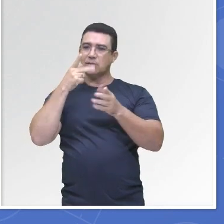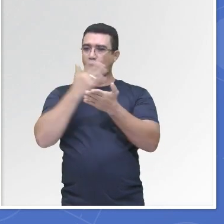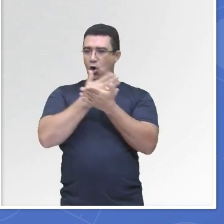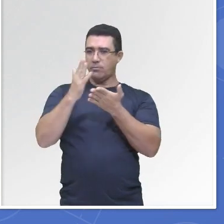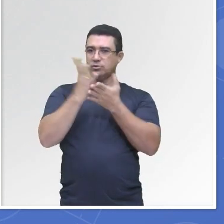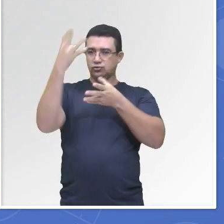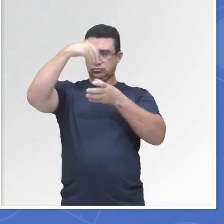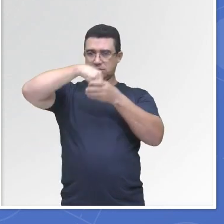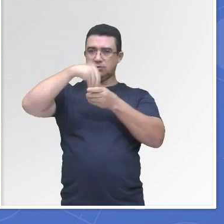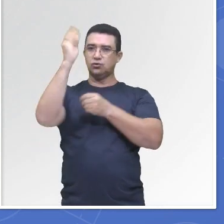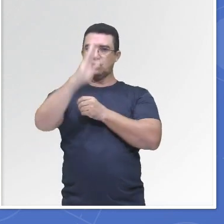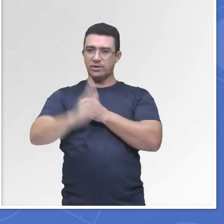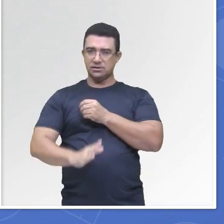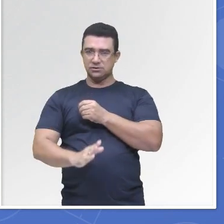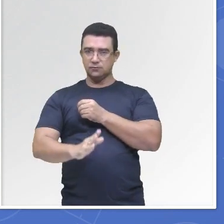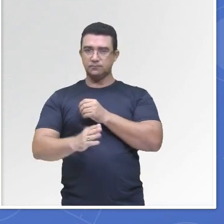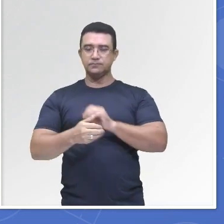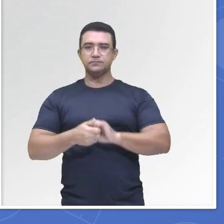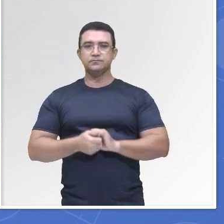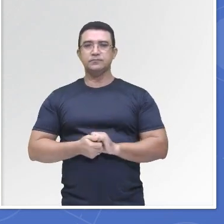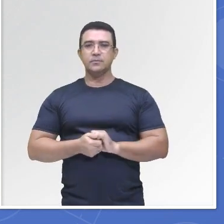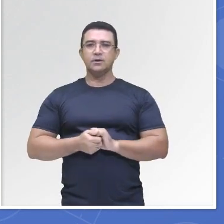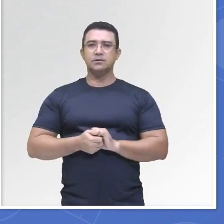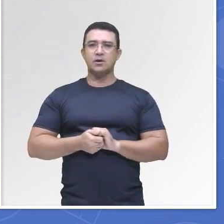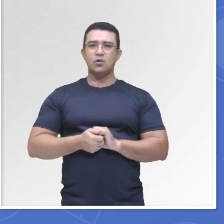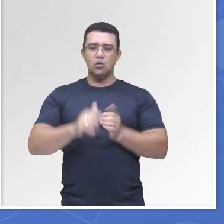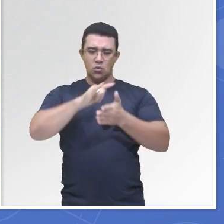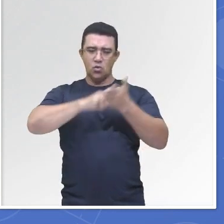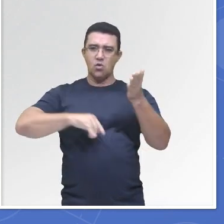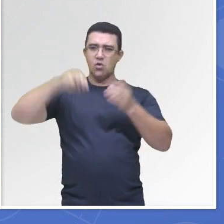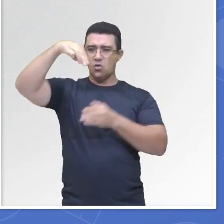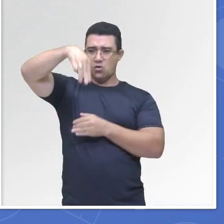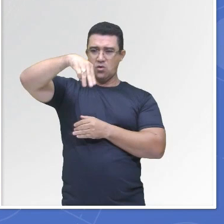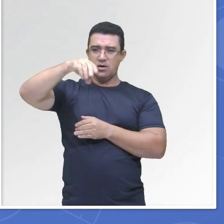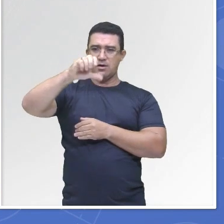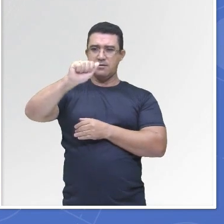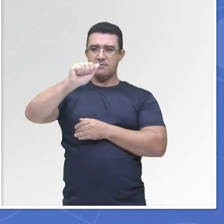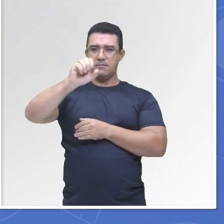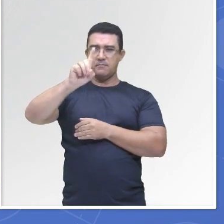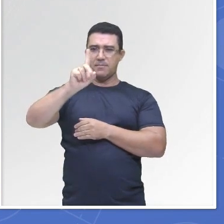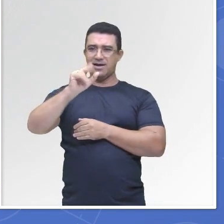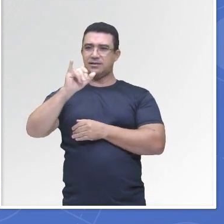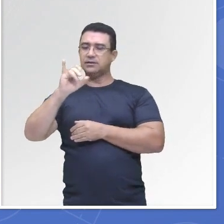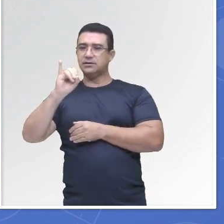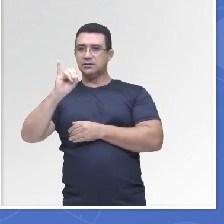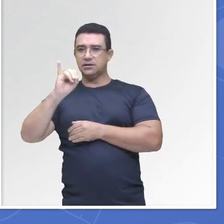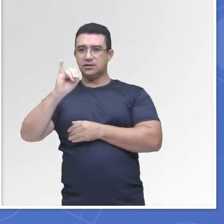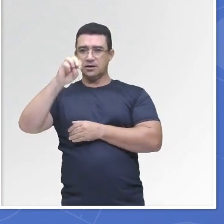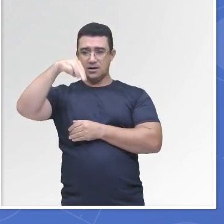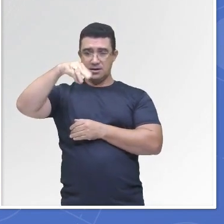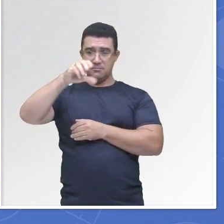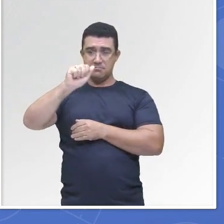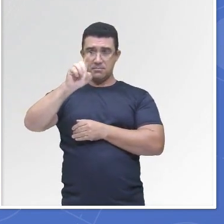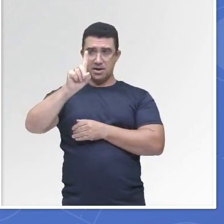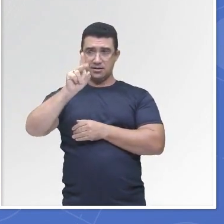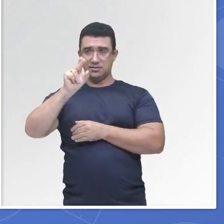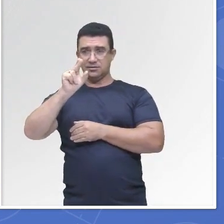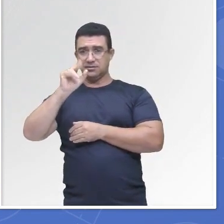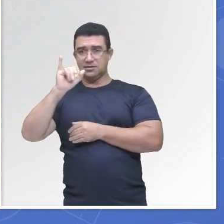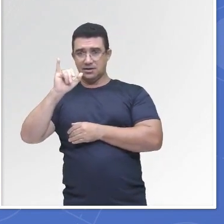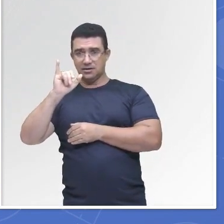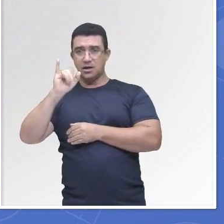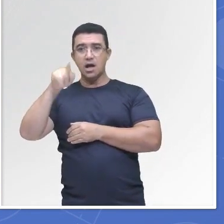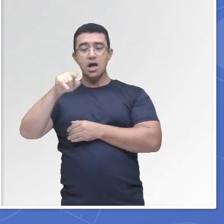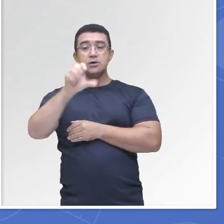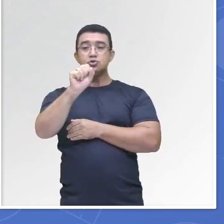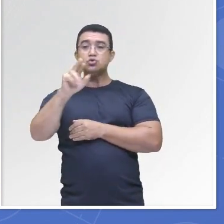fora dos nossos limites, né? E o de Madrid vai afetar principalmente o sul do país, onde o Brasil abre mão ali da região